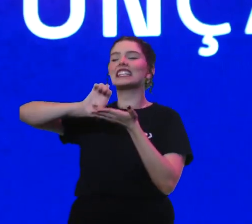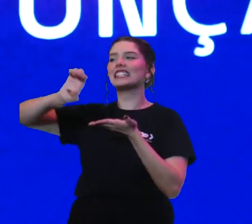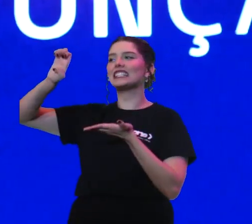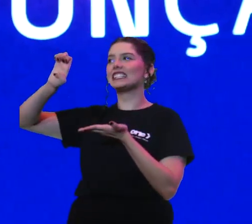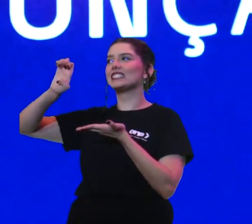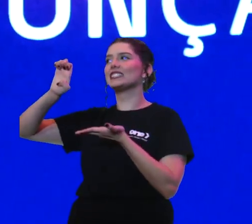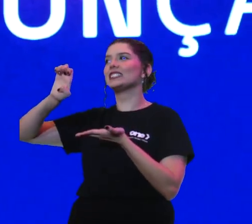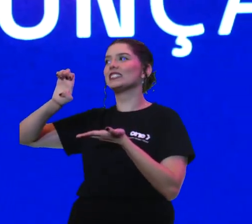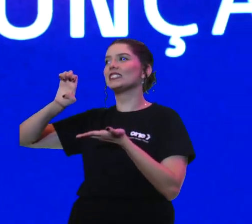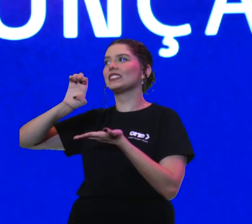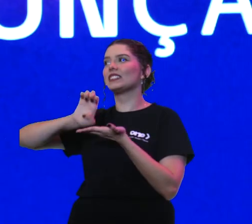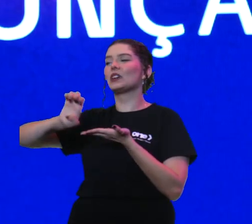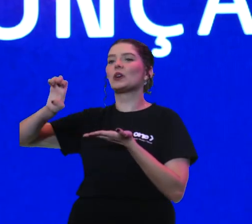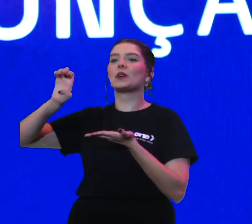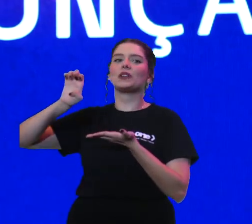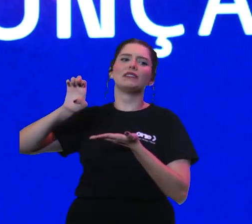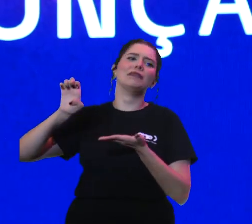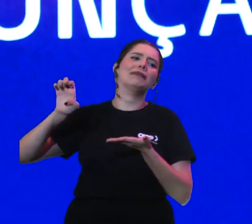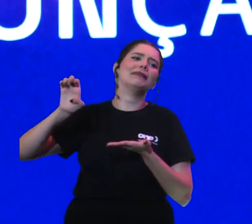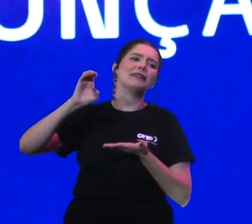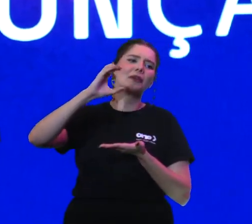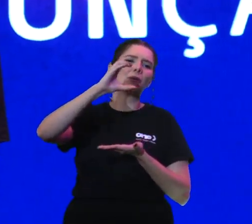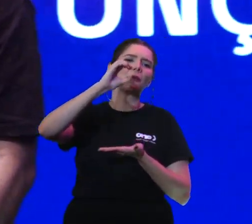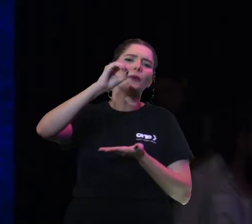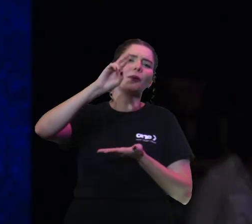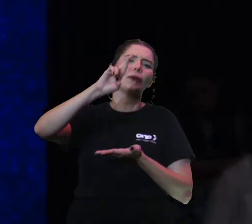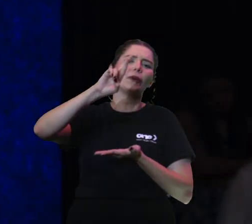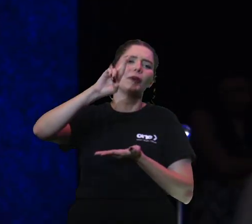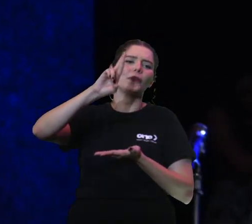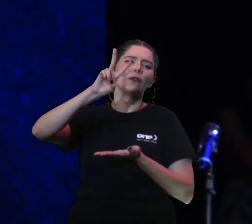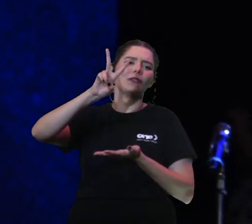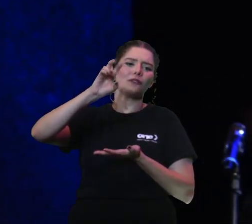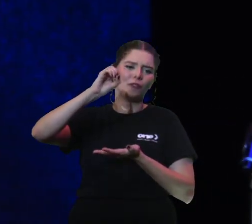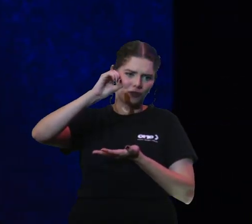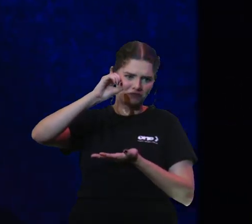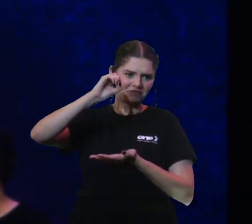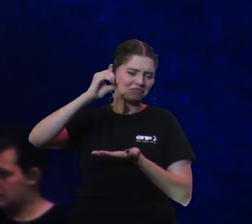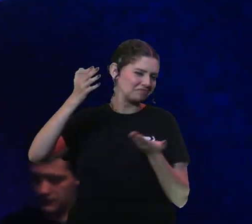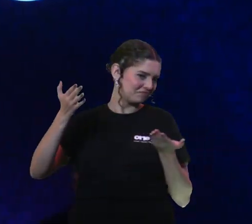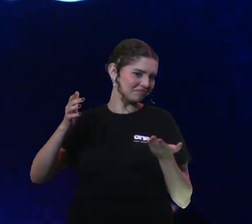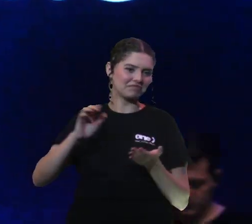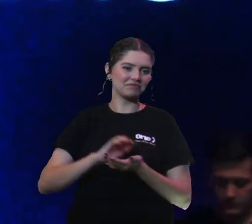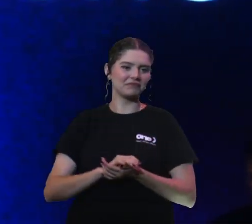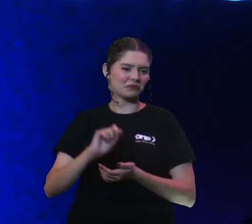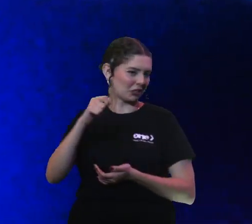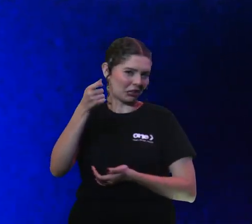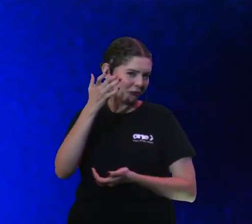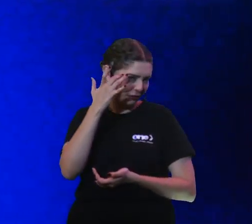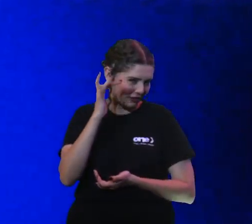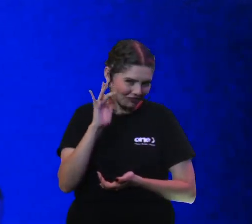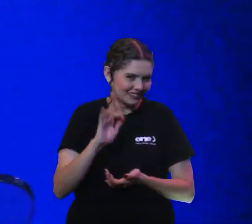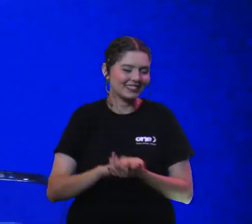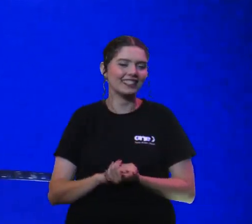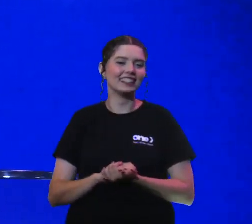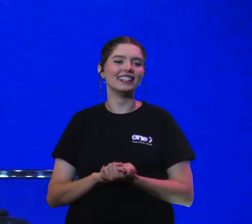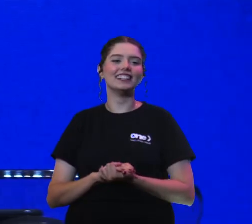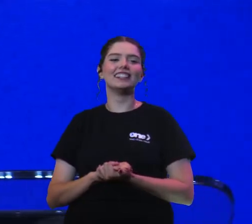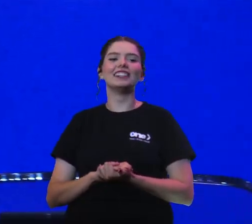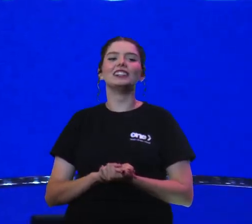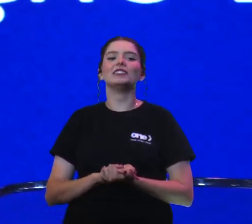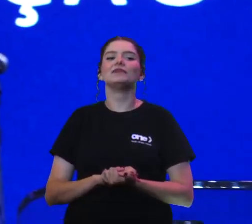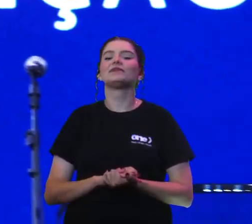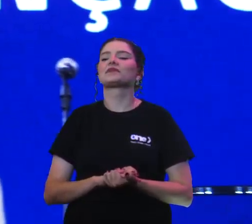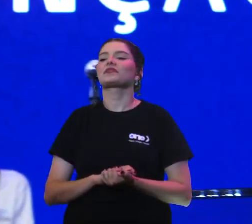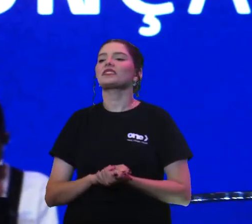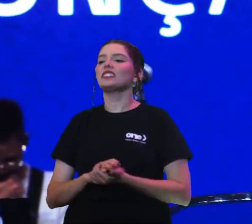para ela a história do corvinho e do corvão, que Deus pediu para eles levar comida para o profeta, mas eles não queriam dar comida para o profeta e